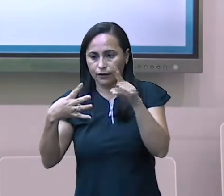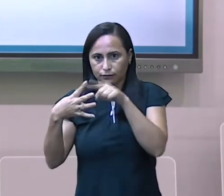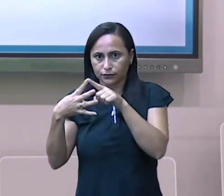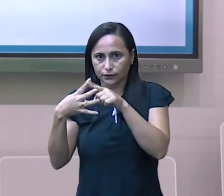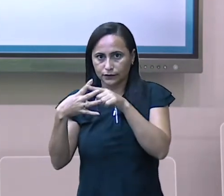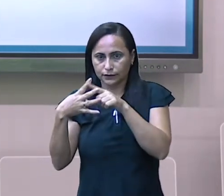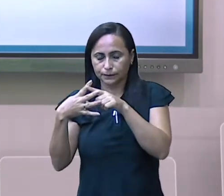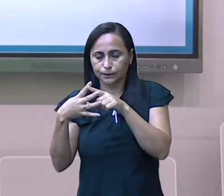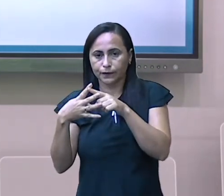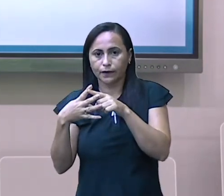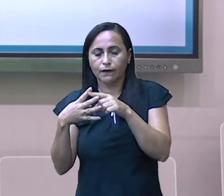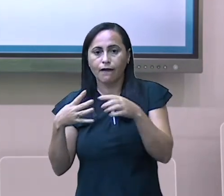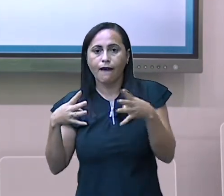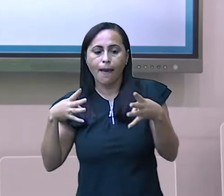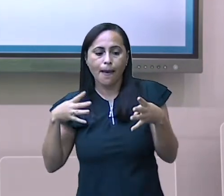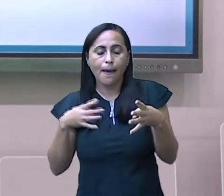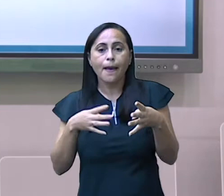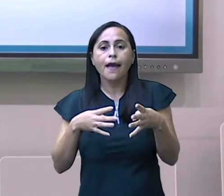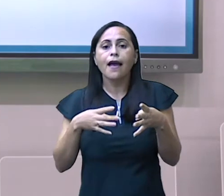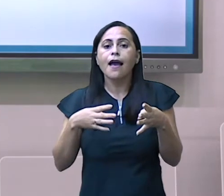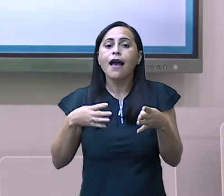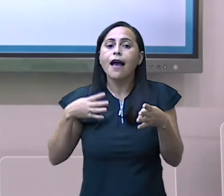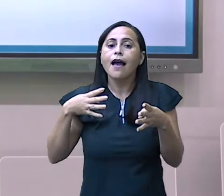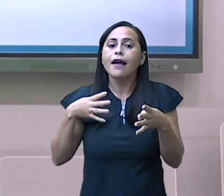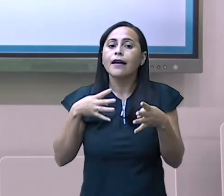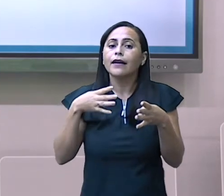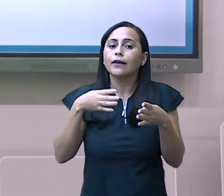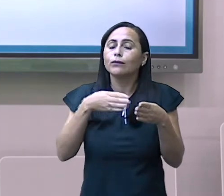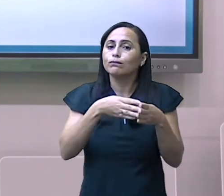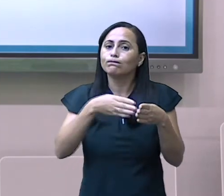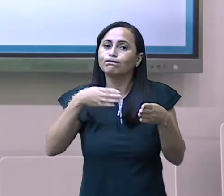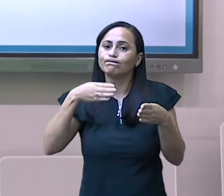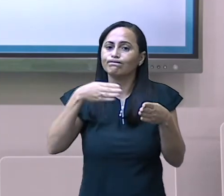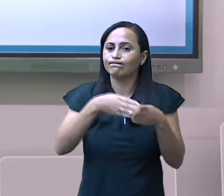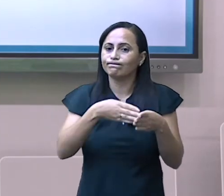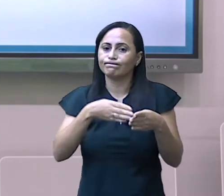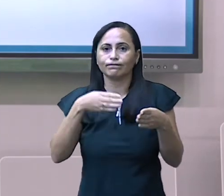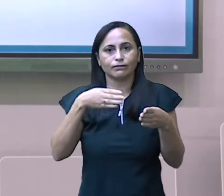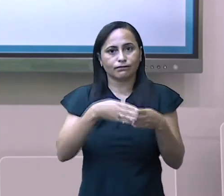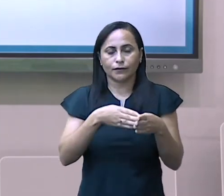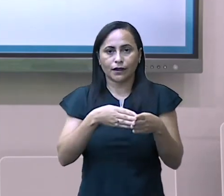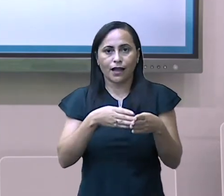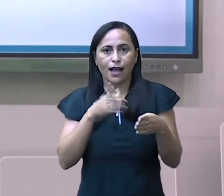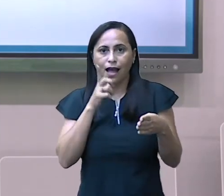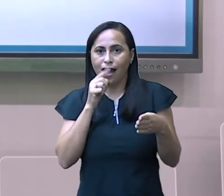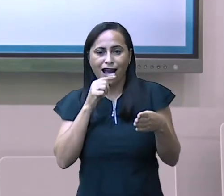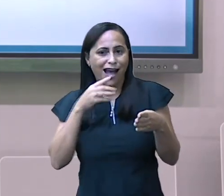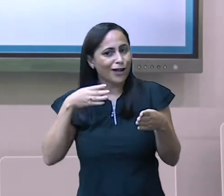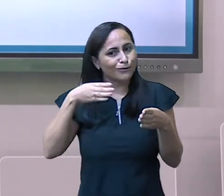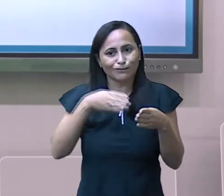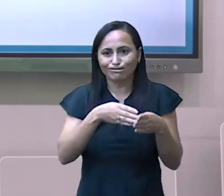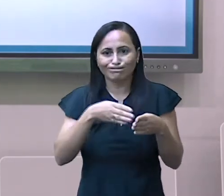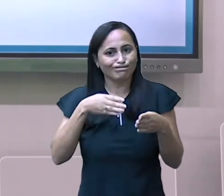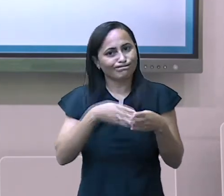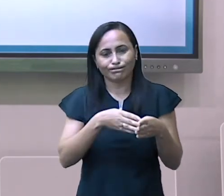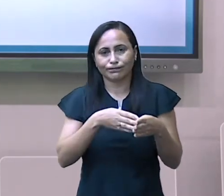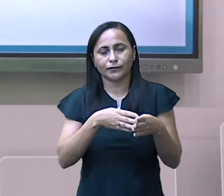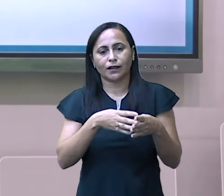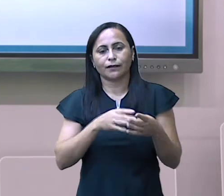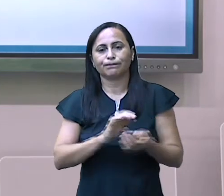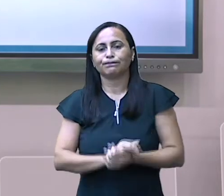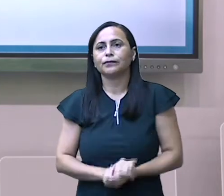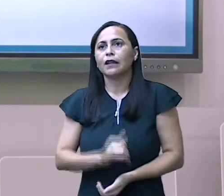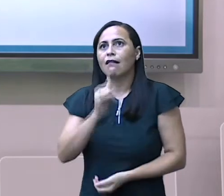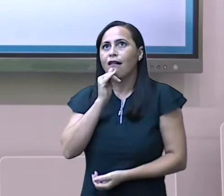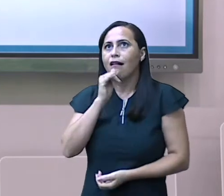é impermeável. A água não consegue penetrar. Por exemplo, quando a chuva